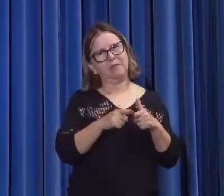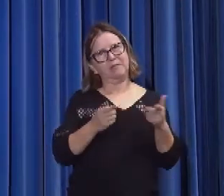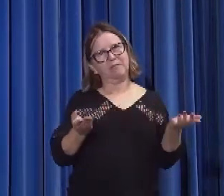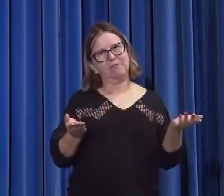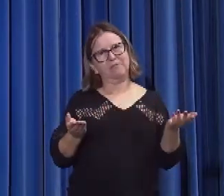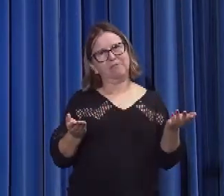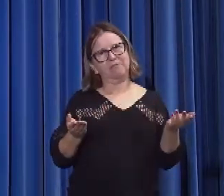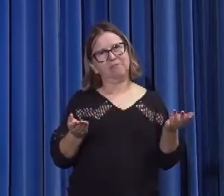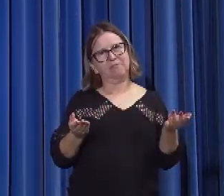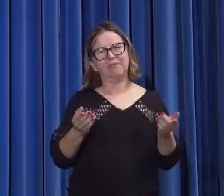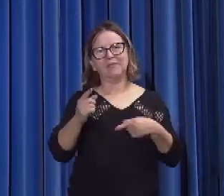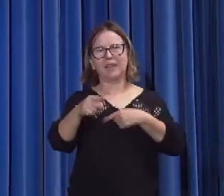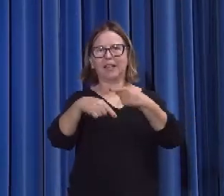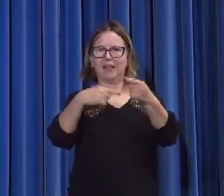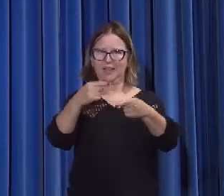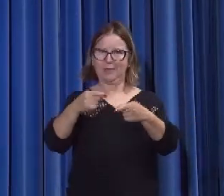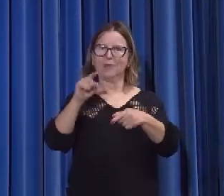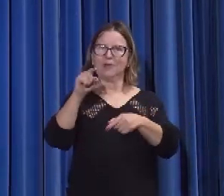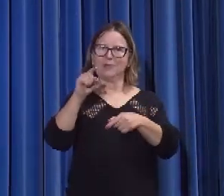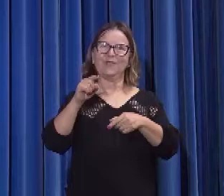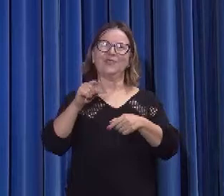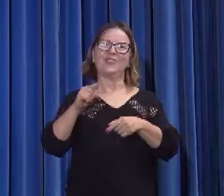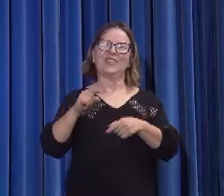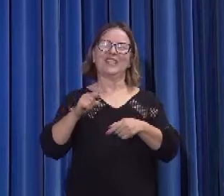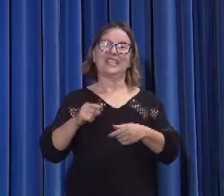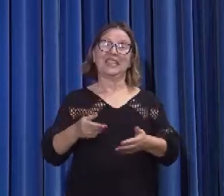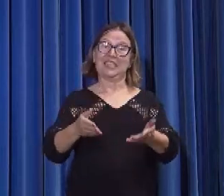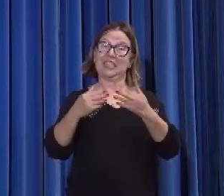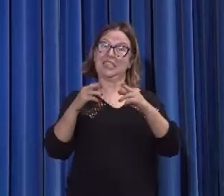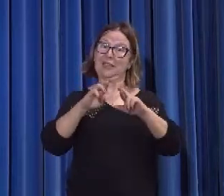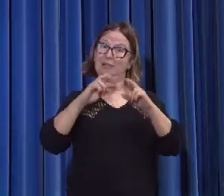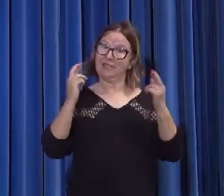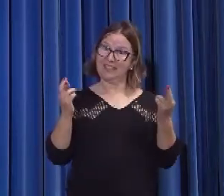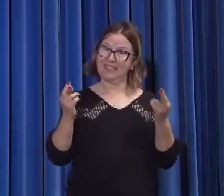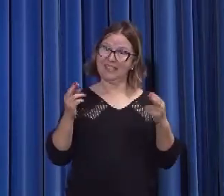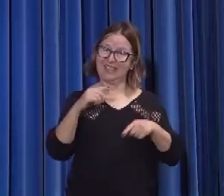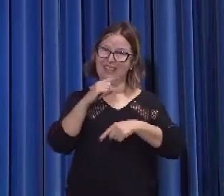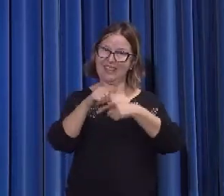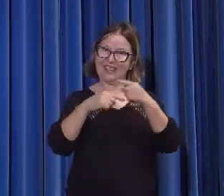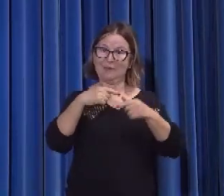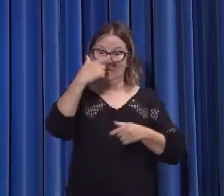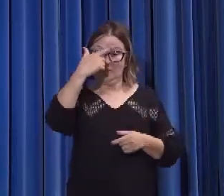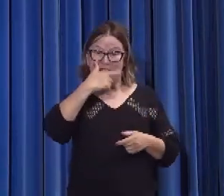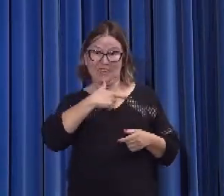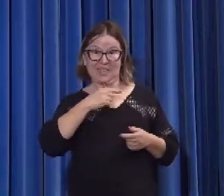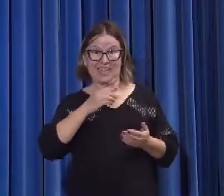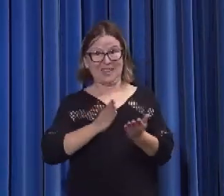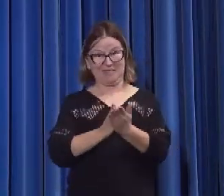Para depois Ele produzir em você perseverança. Para depois Ele produzir em você um caráter aprovado.